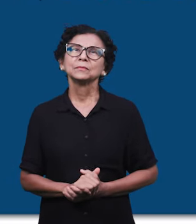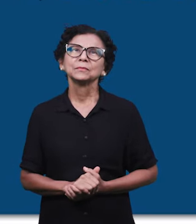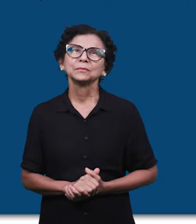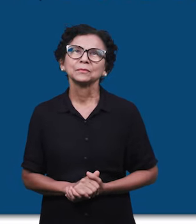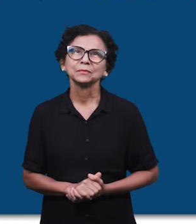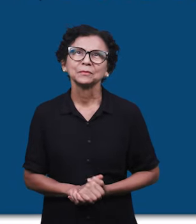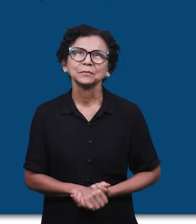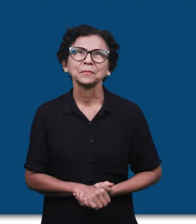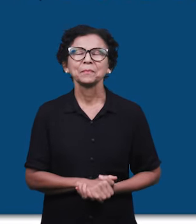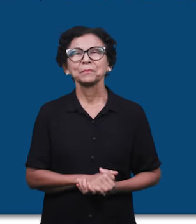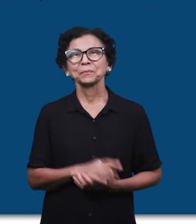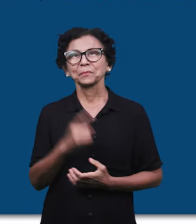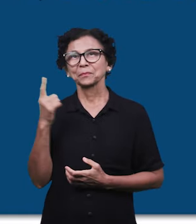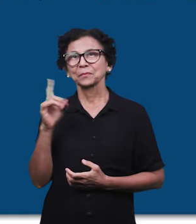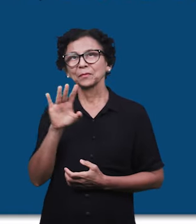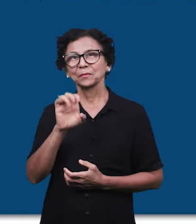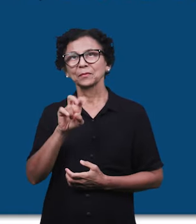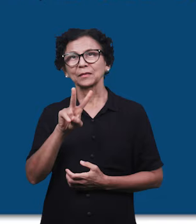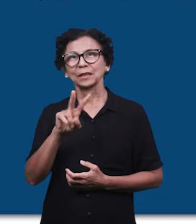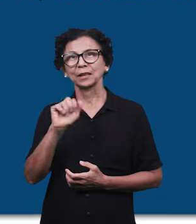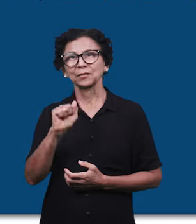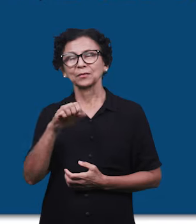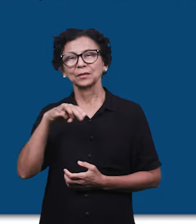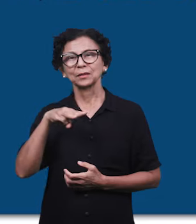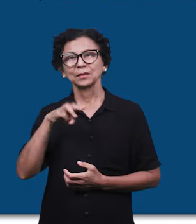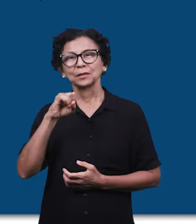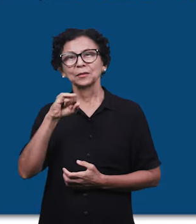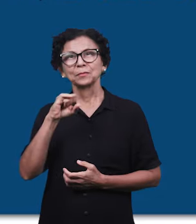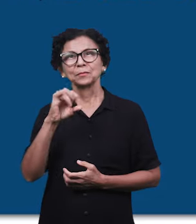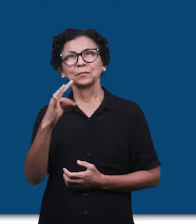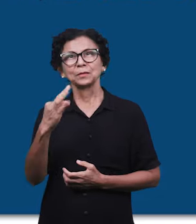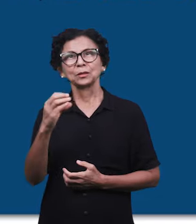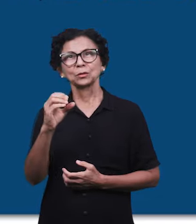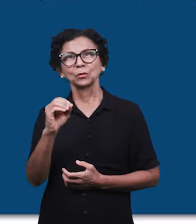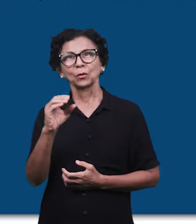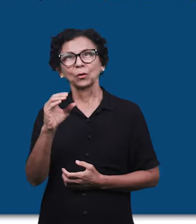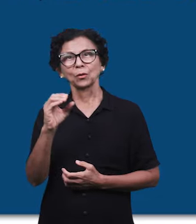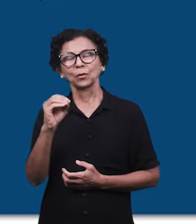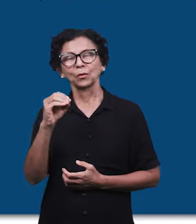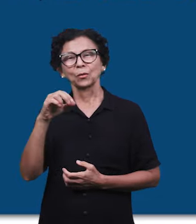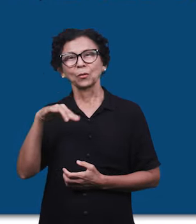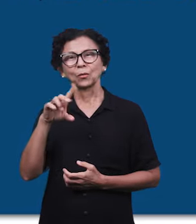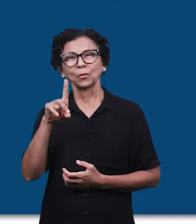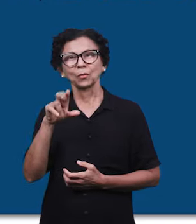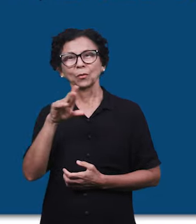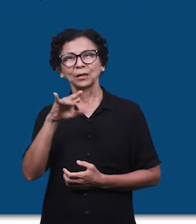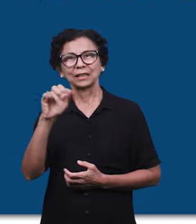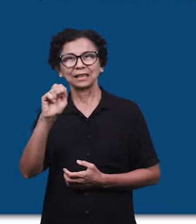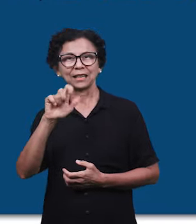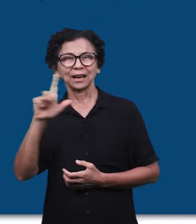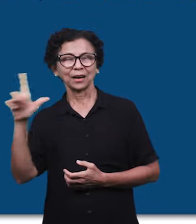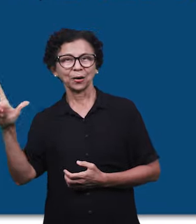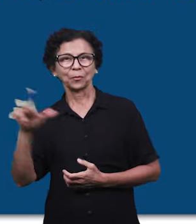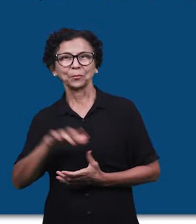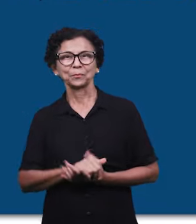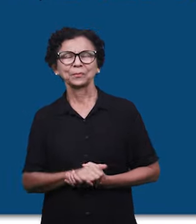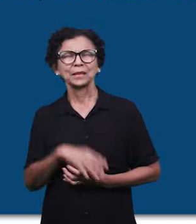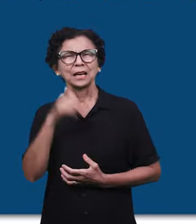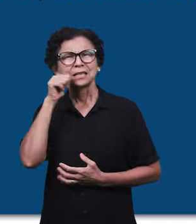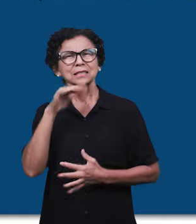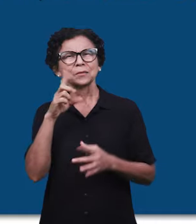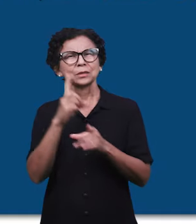essa pesquisadora fez? Ela chama-se Rebecca Lican. Ela fez essa publicação no ano de 1988.